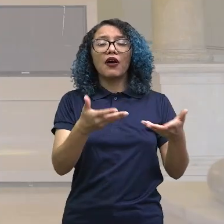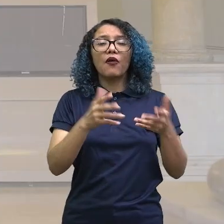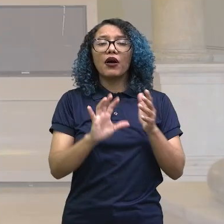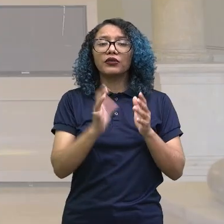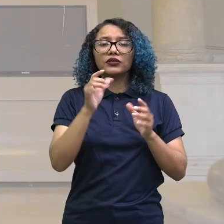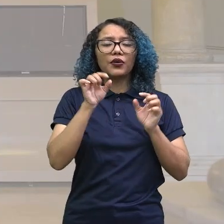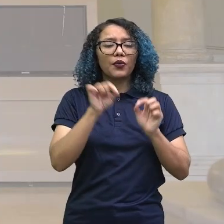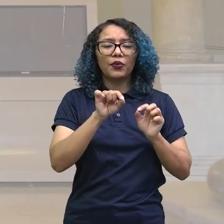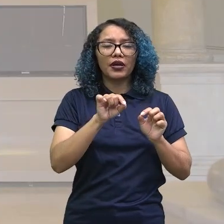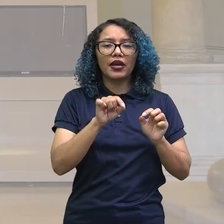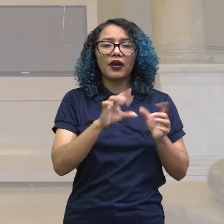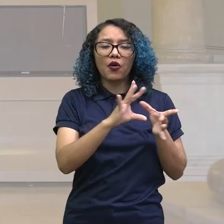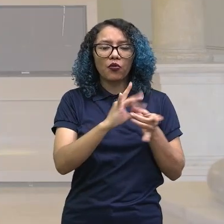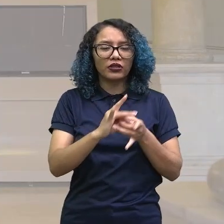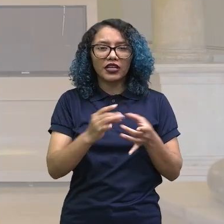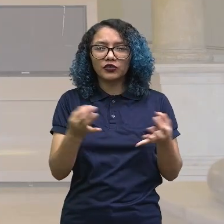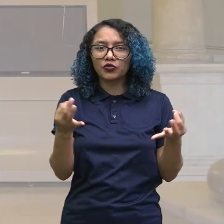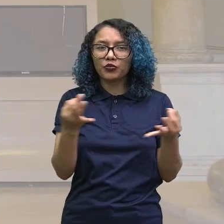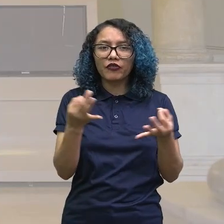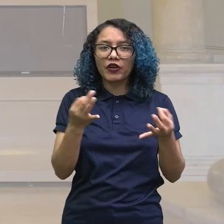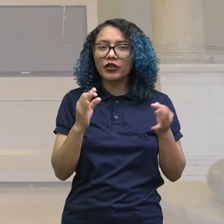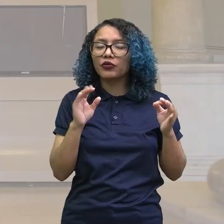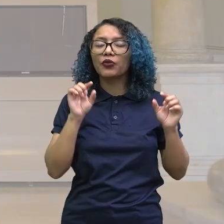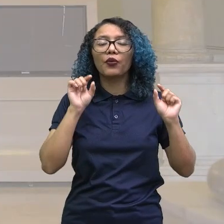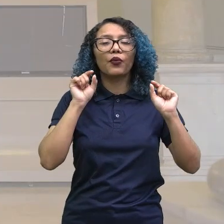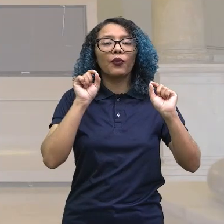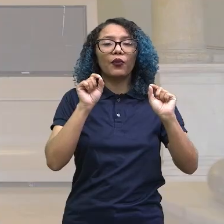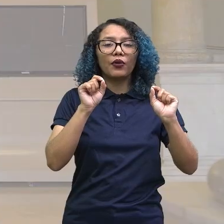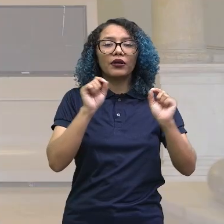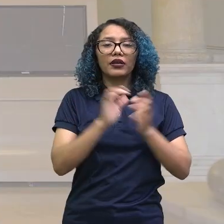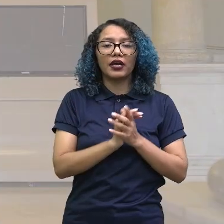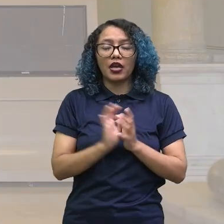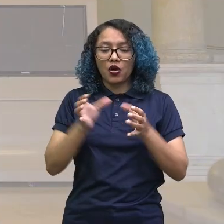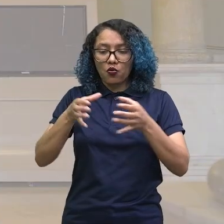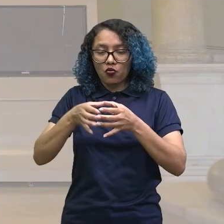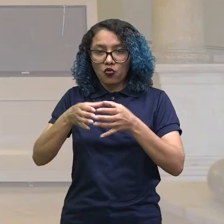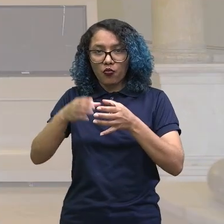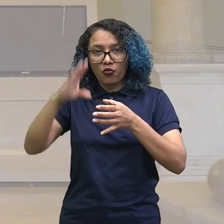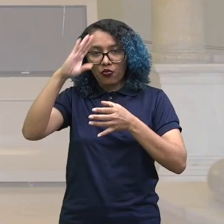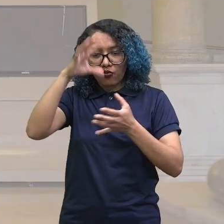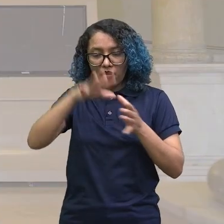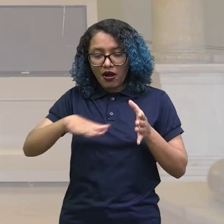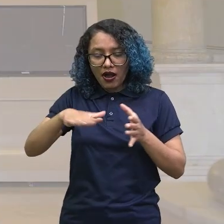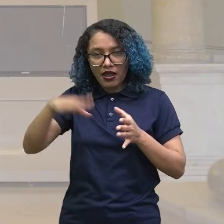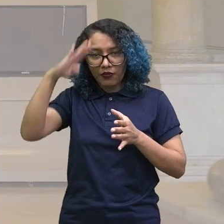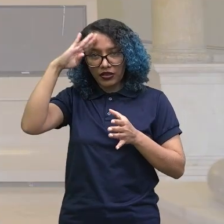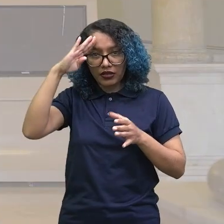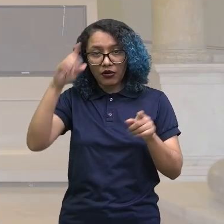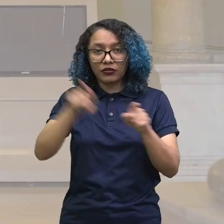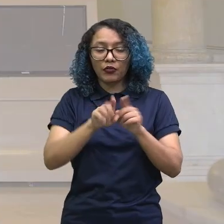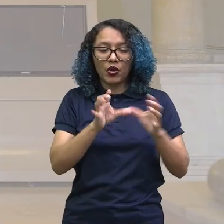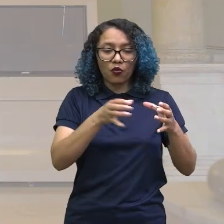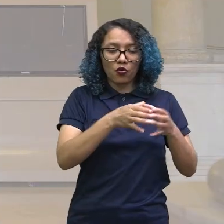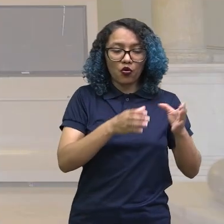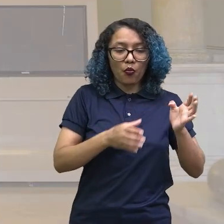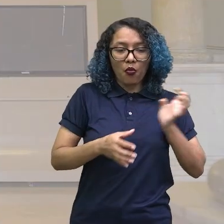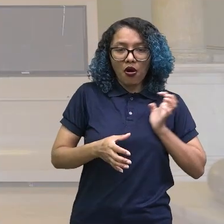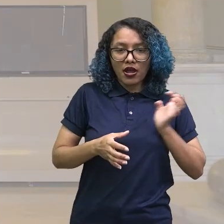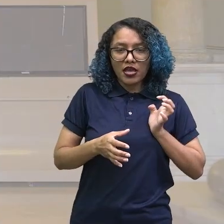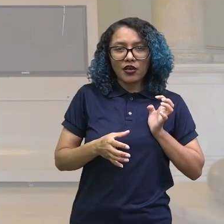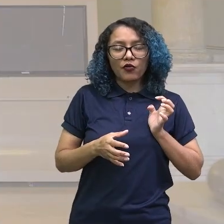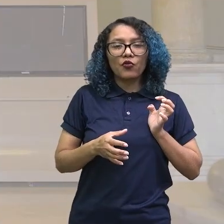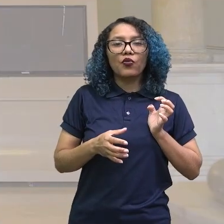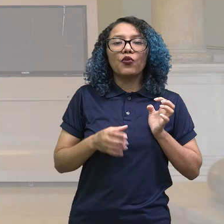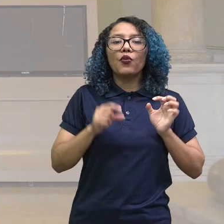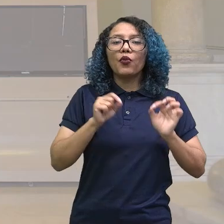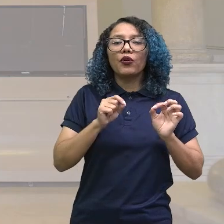campo perfeito, para que setores militares, e as elites urbanas começassem a